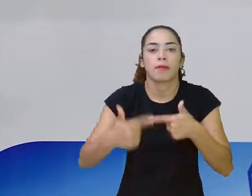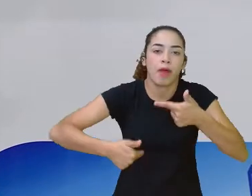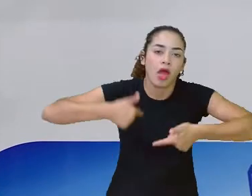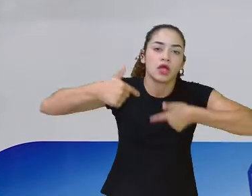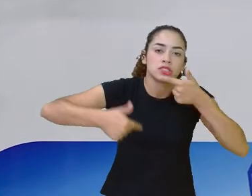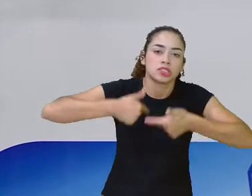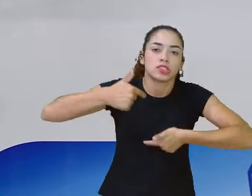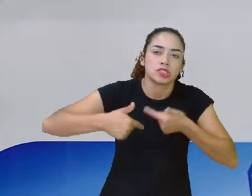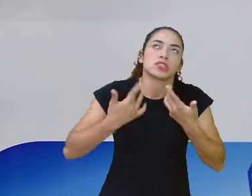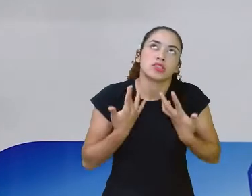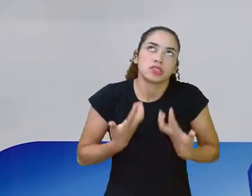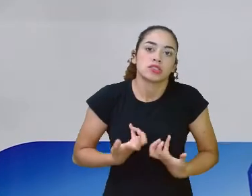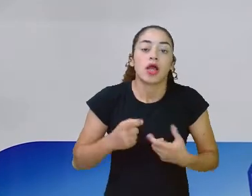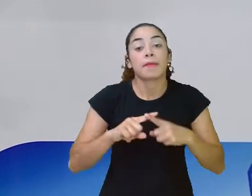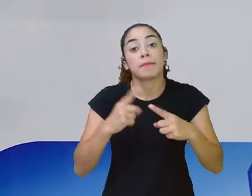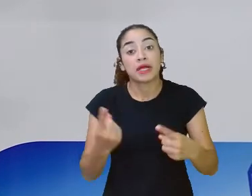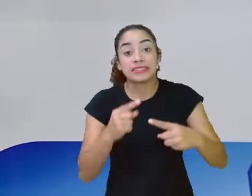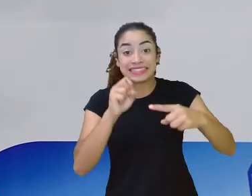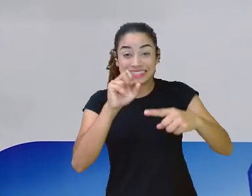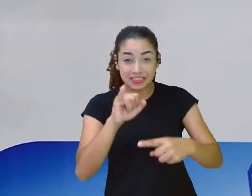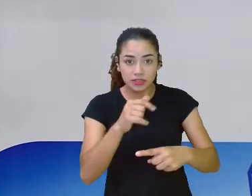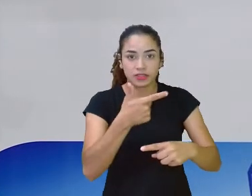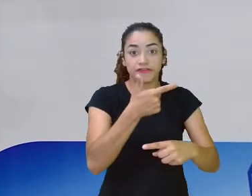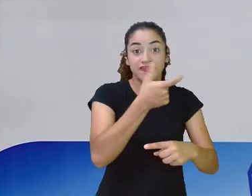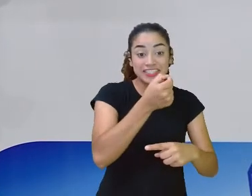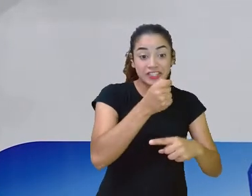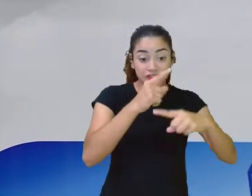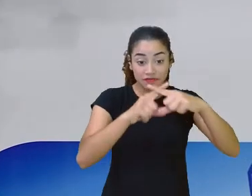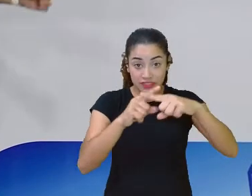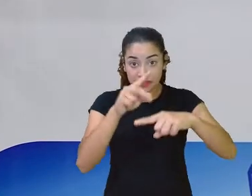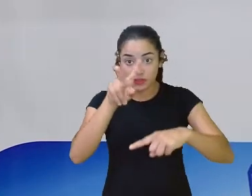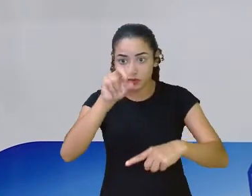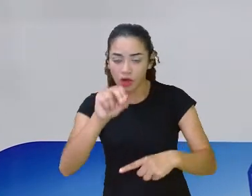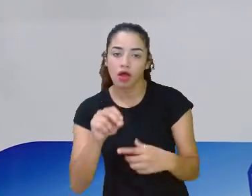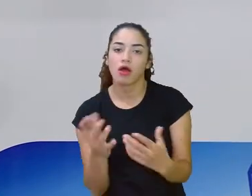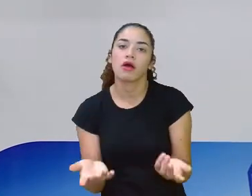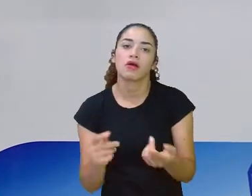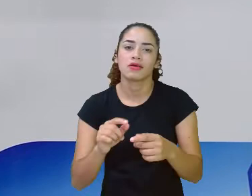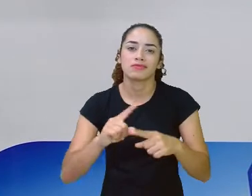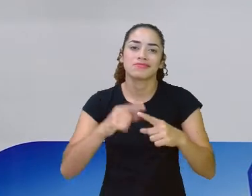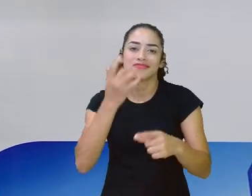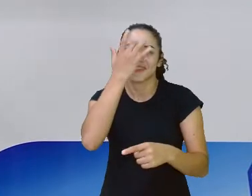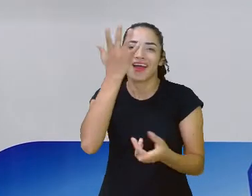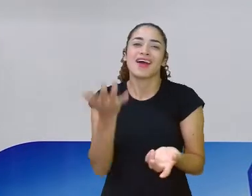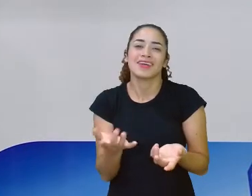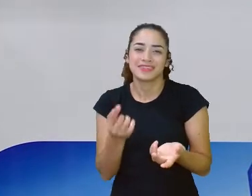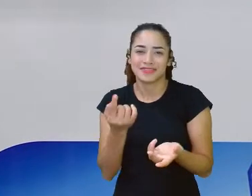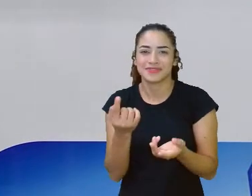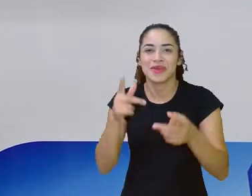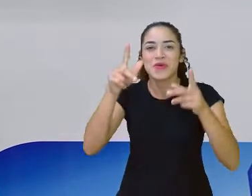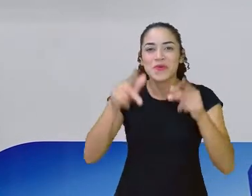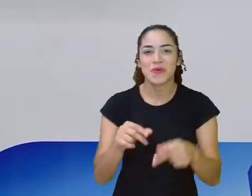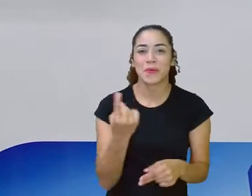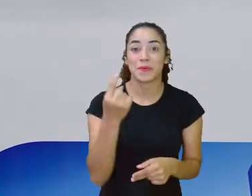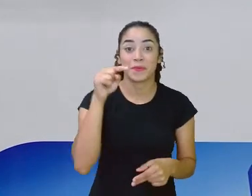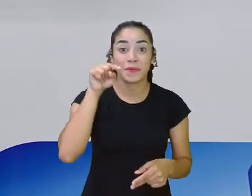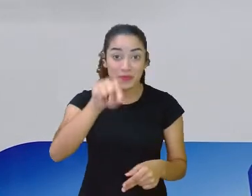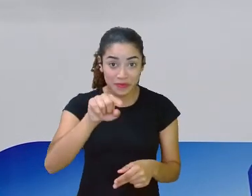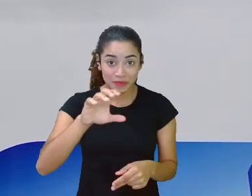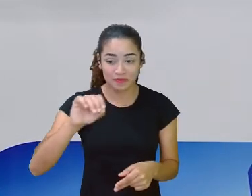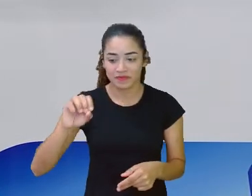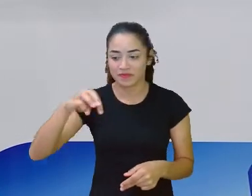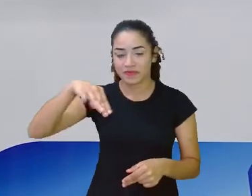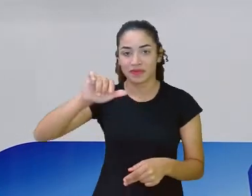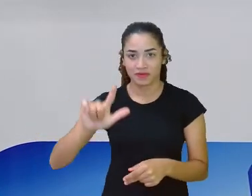para facilitar a nossa vida. 20 vezes 50, que vai dar o quê? 1000 mililitros. Trouxemos